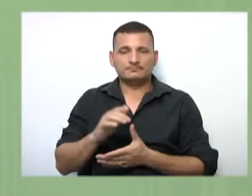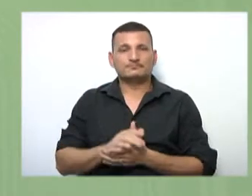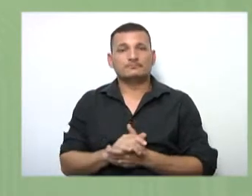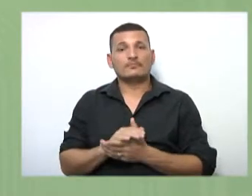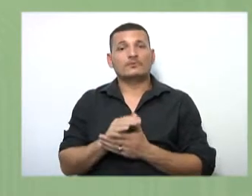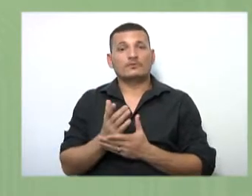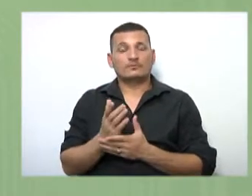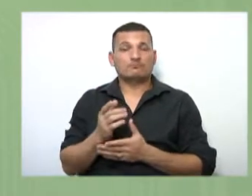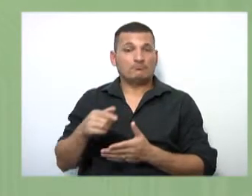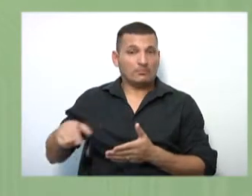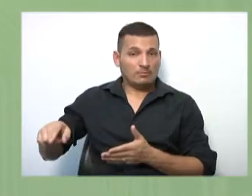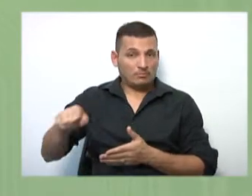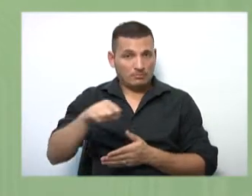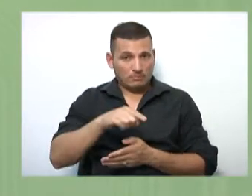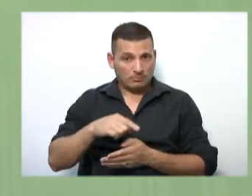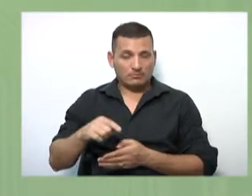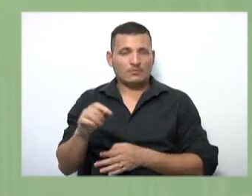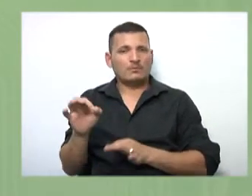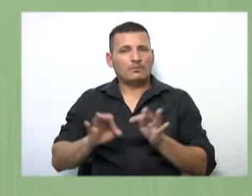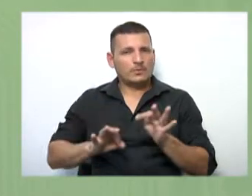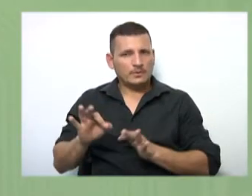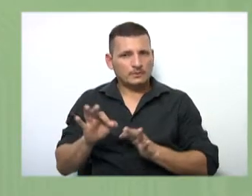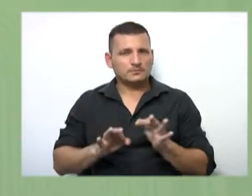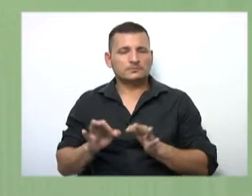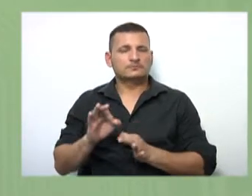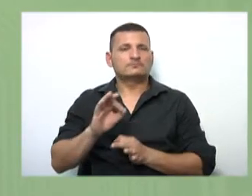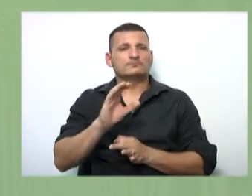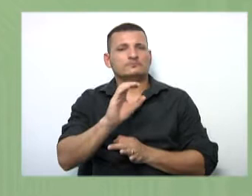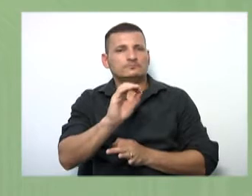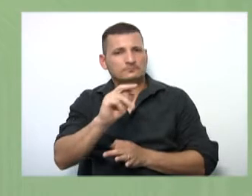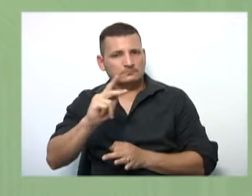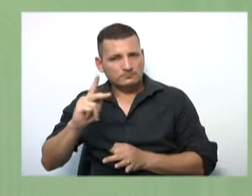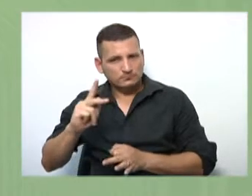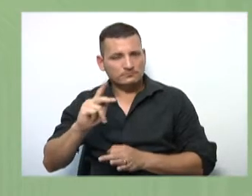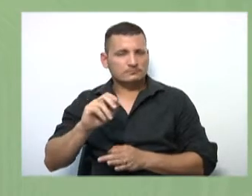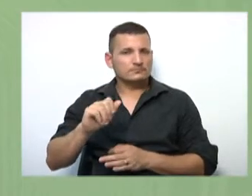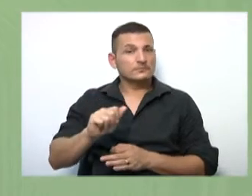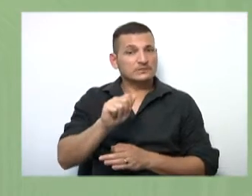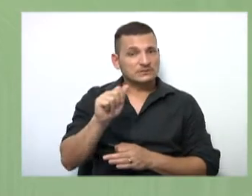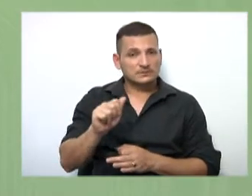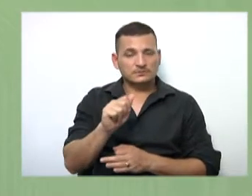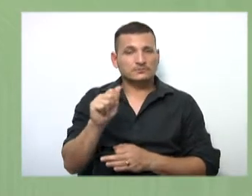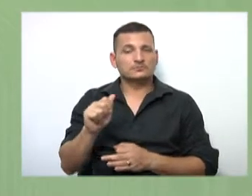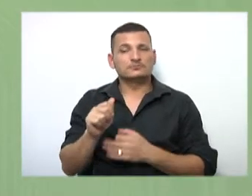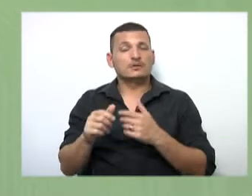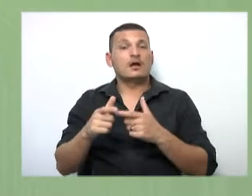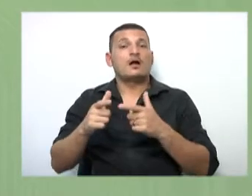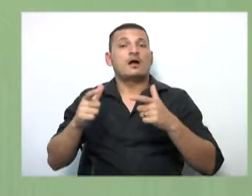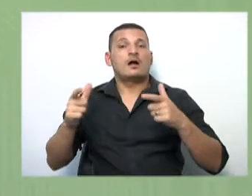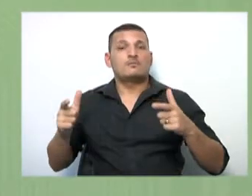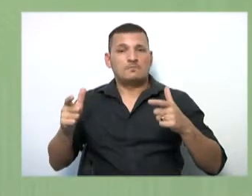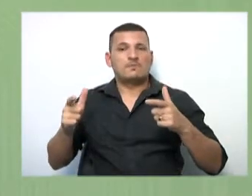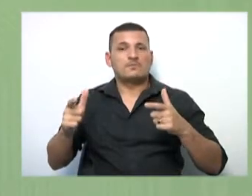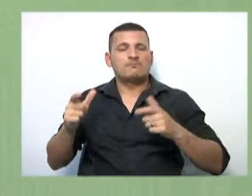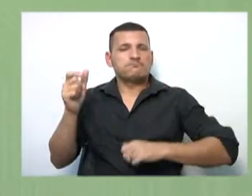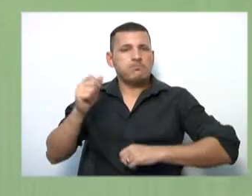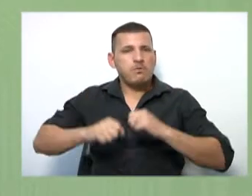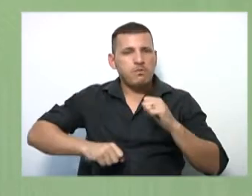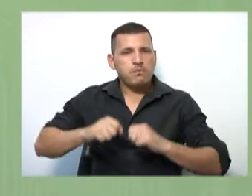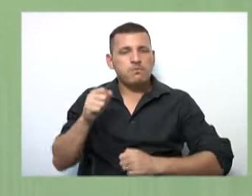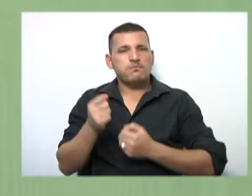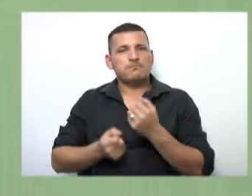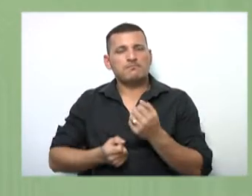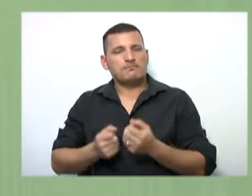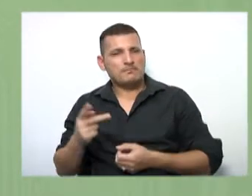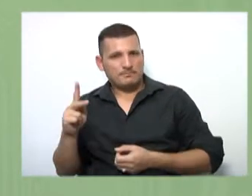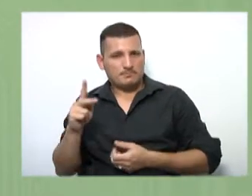se organizam em associações e em cooperativas para aumentar a sua produção e assim conseguir espaço em melhores e maiores mercados,